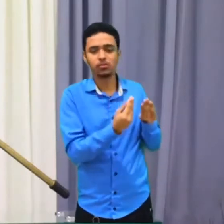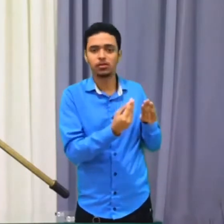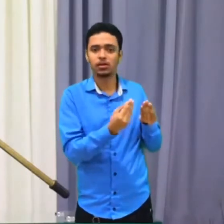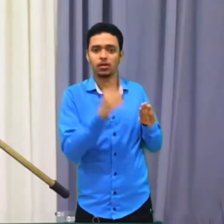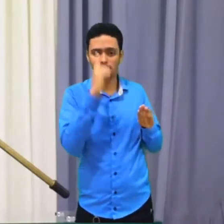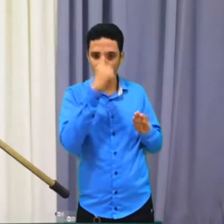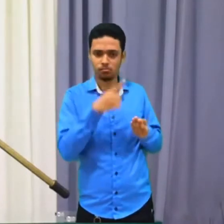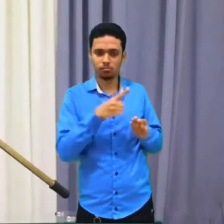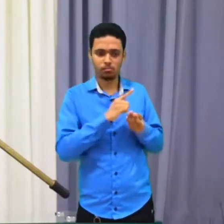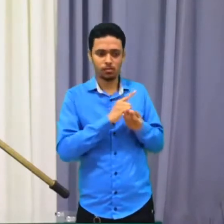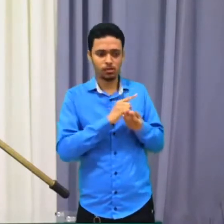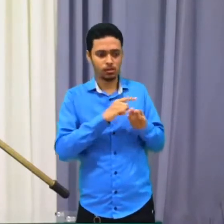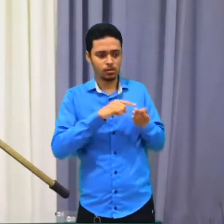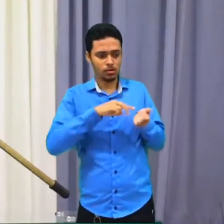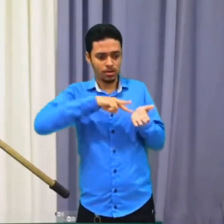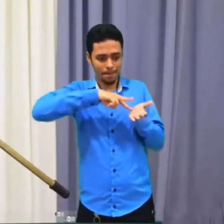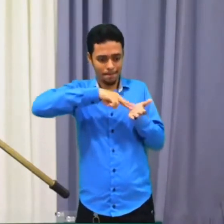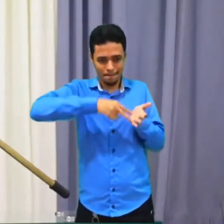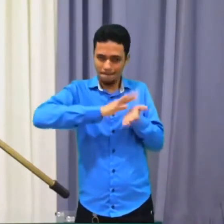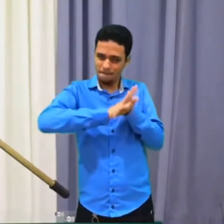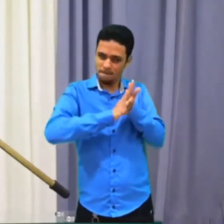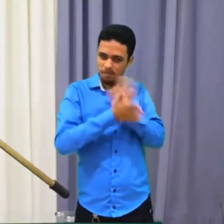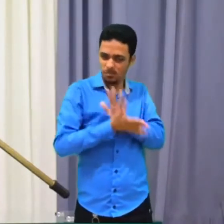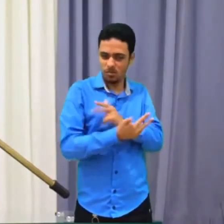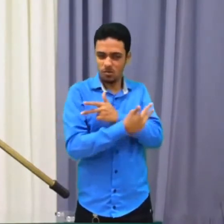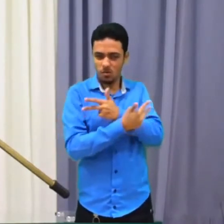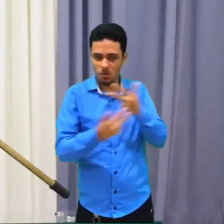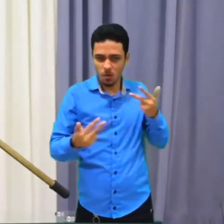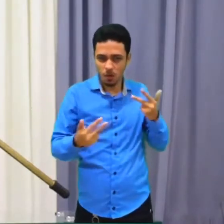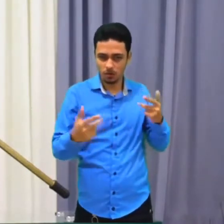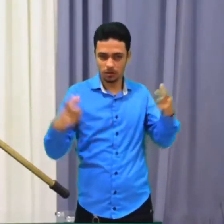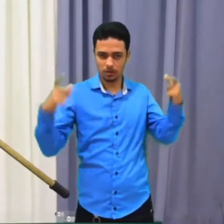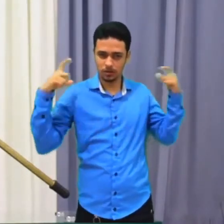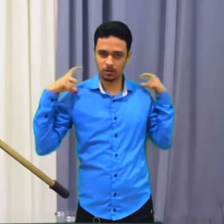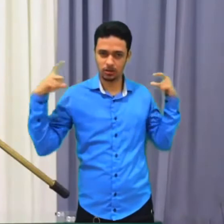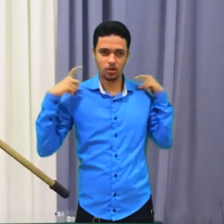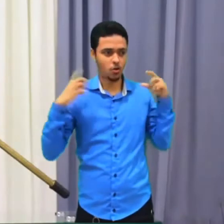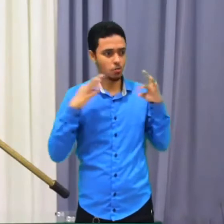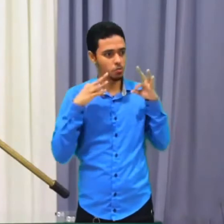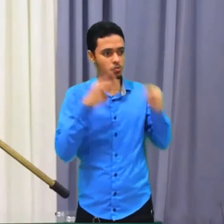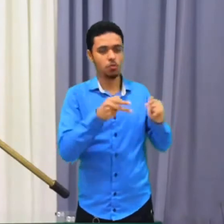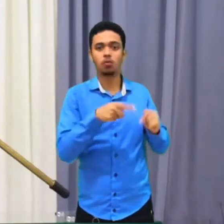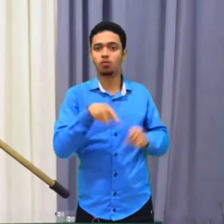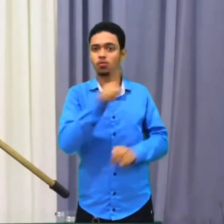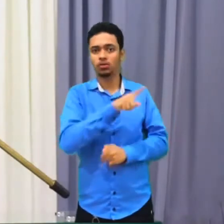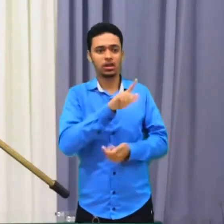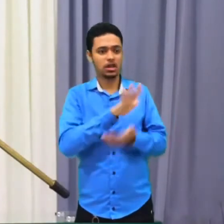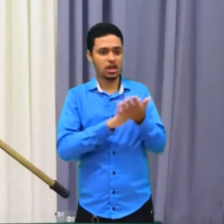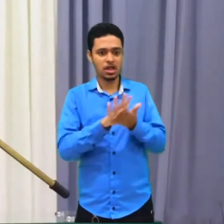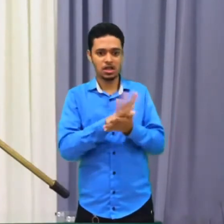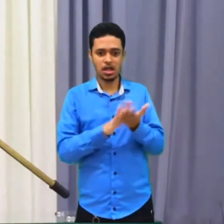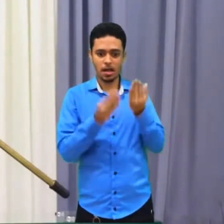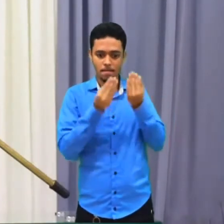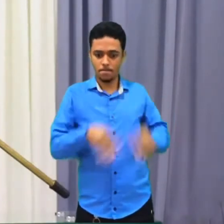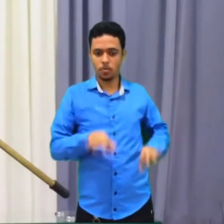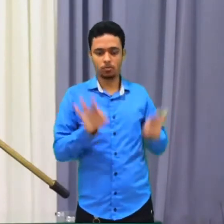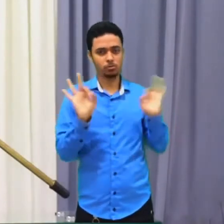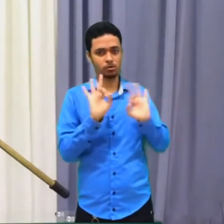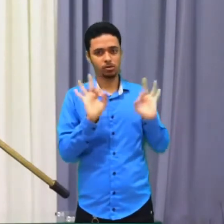e escorpiões e sobre todo o poder do inimigo, e nada vos fará dano